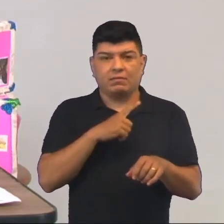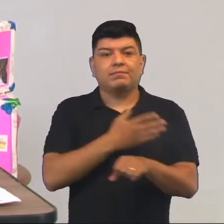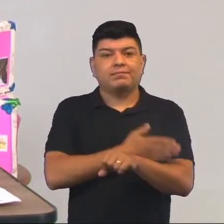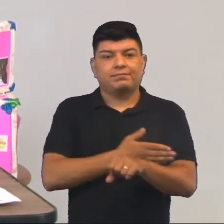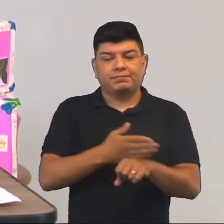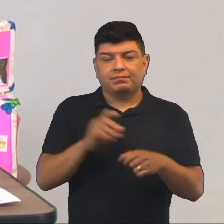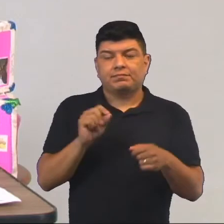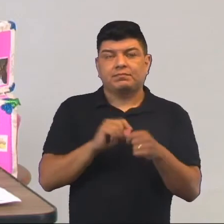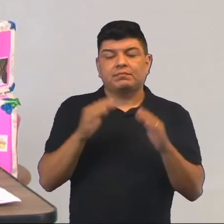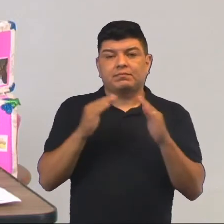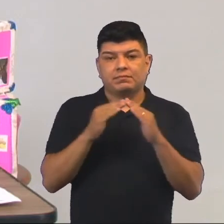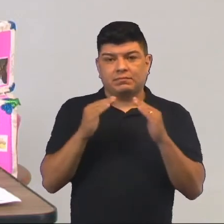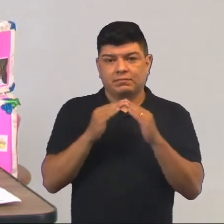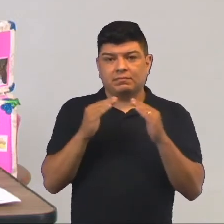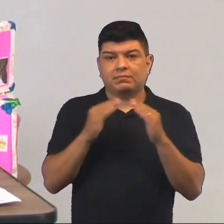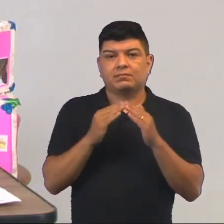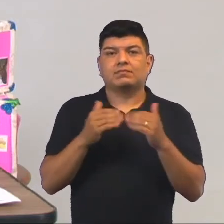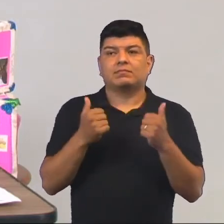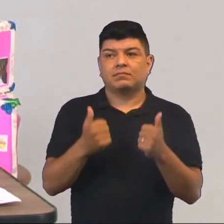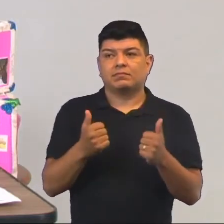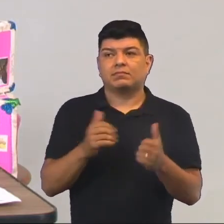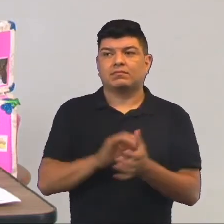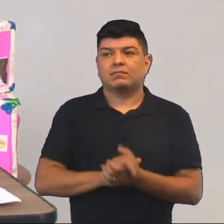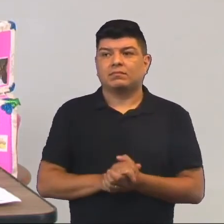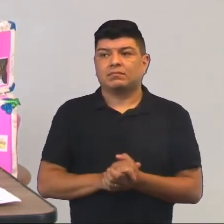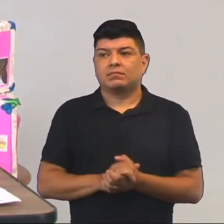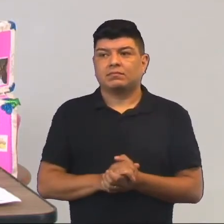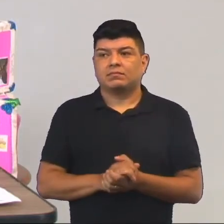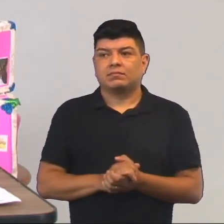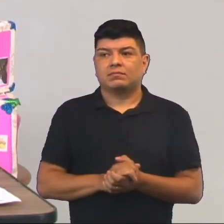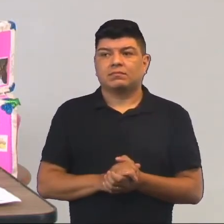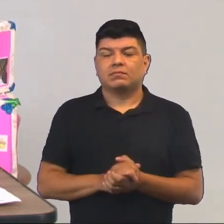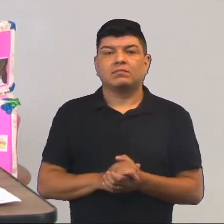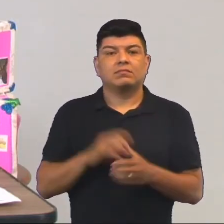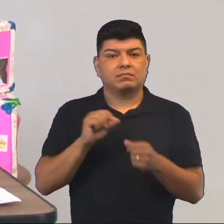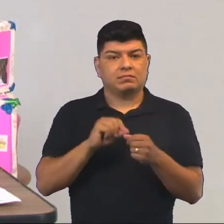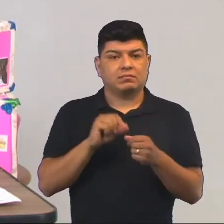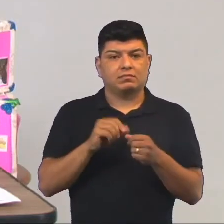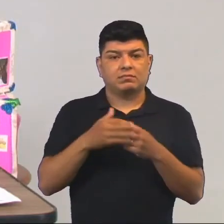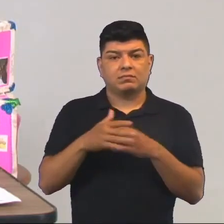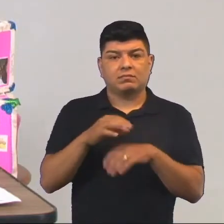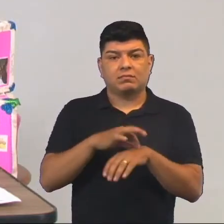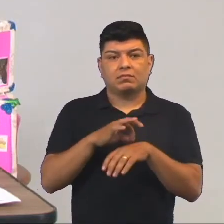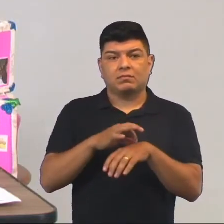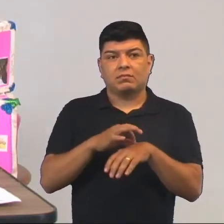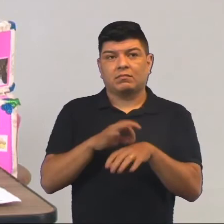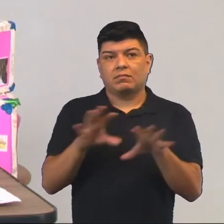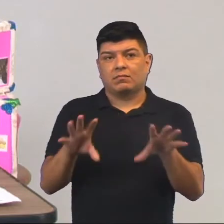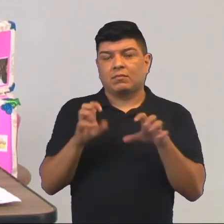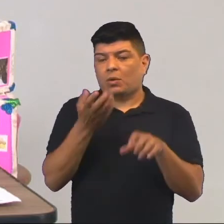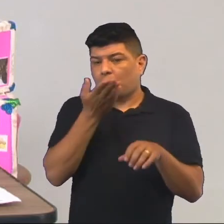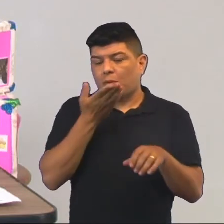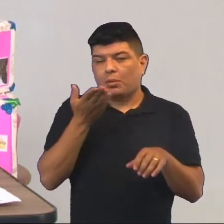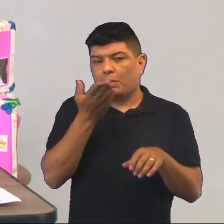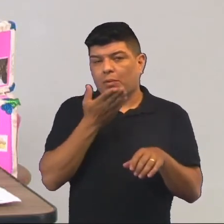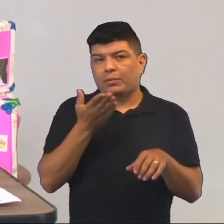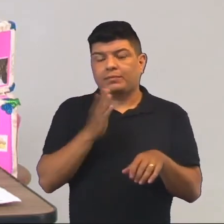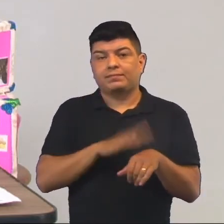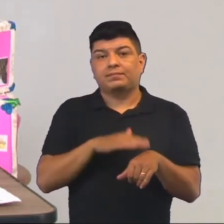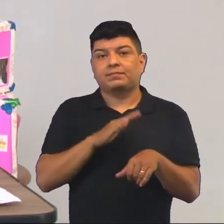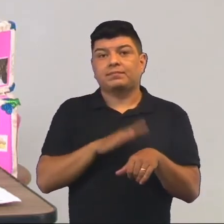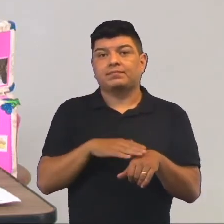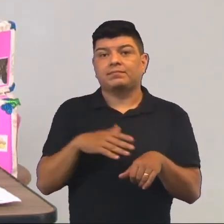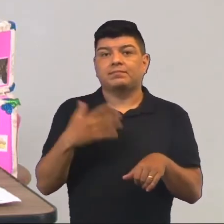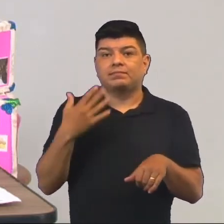o hábito de fazer em casa, certo? A paçoquinha feita a partir de carne seca com farinha é uma paçoca